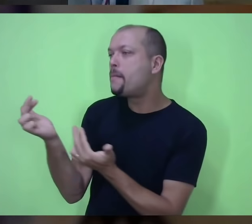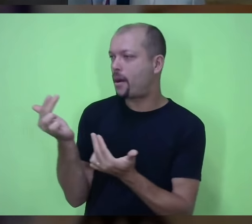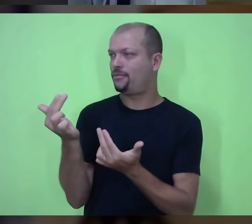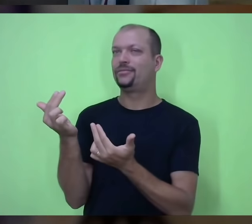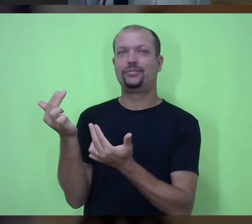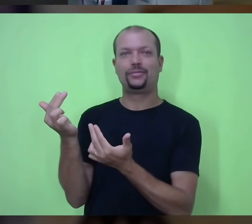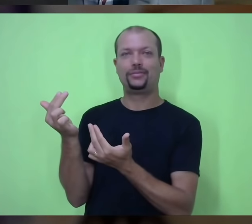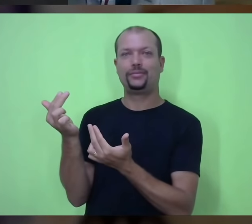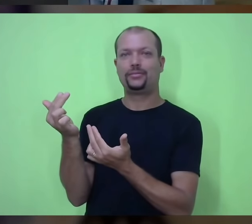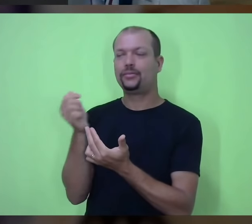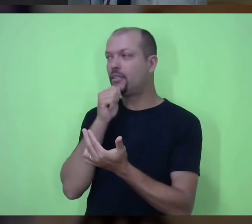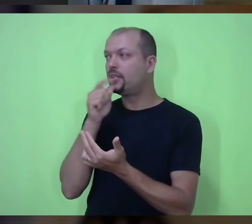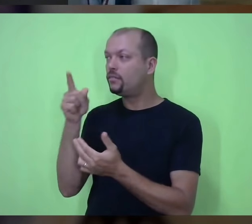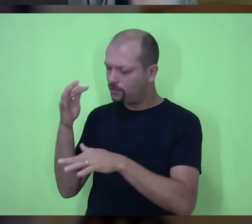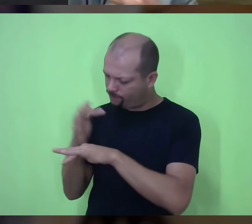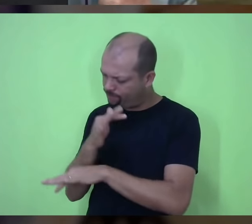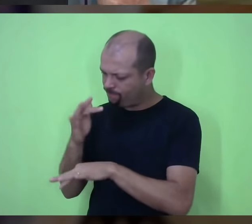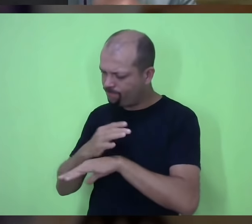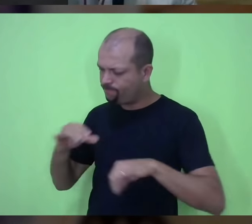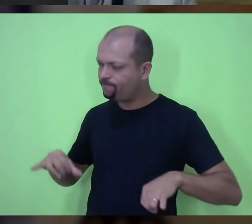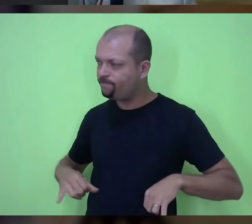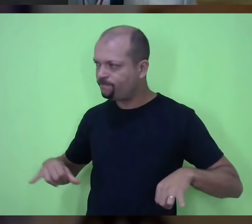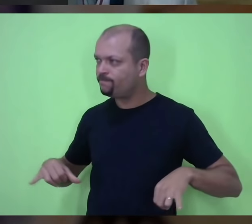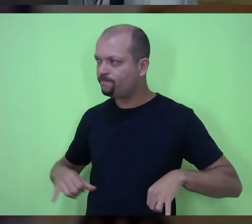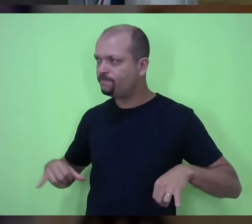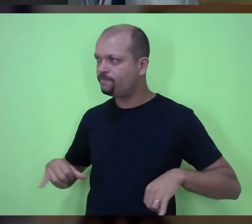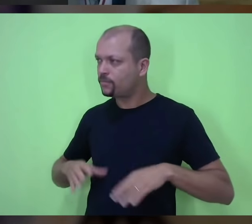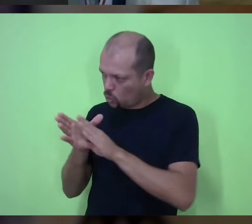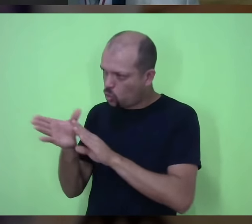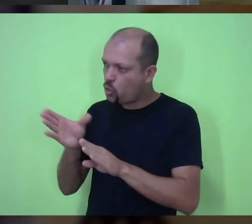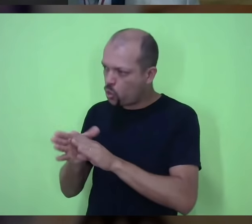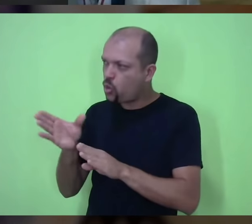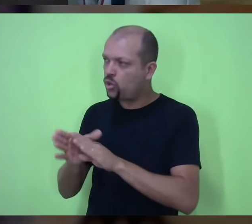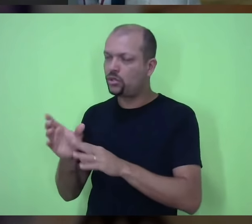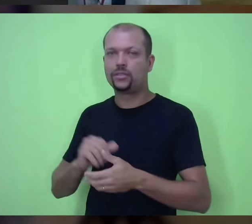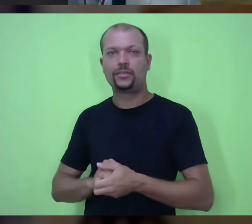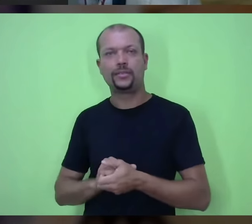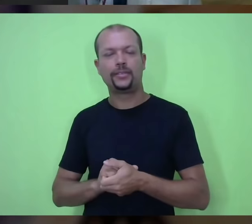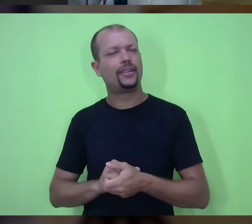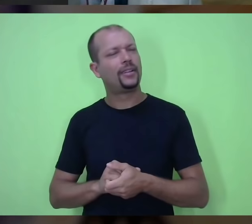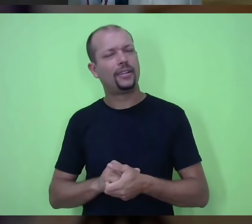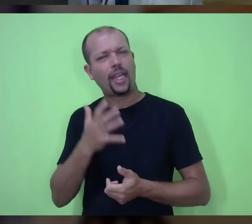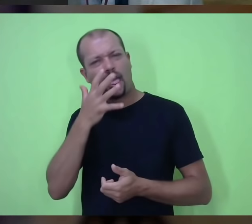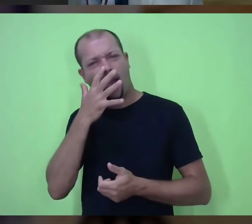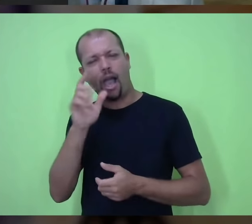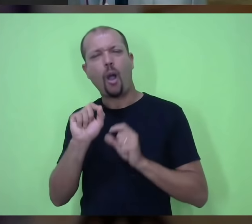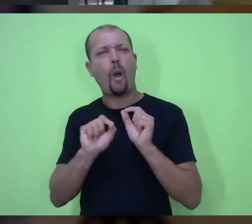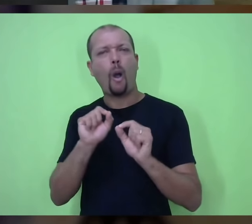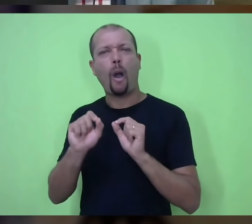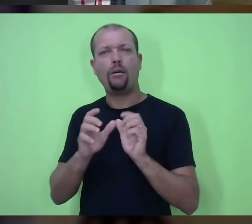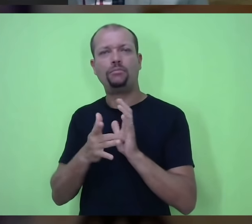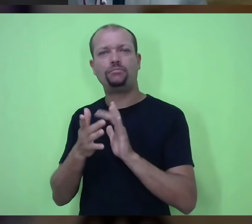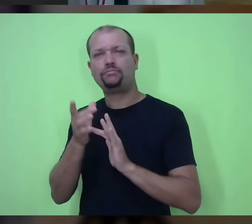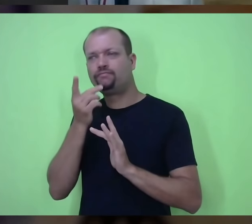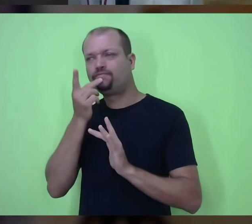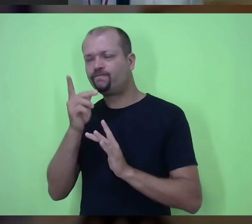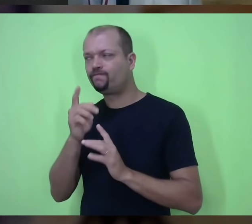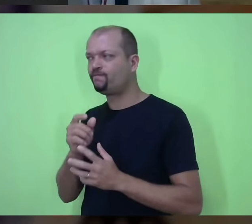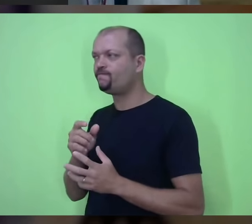irmãos, que suporteis a presente exortação. É engraçado que quando ele vai